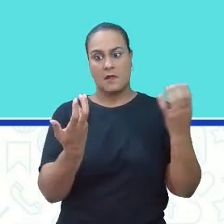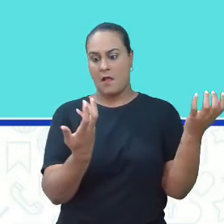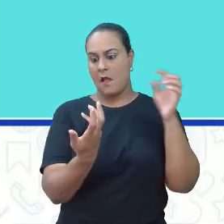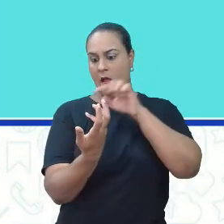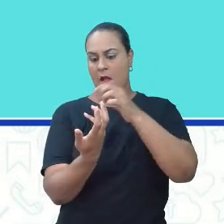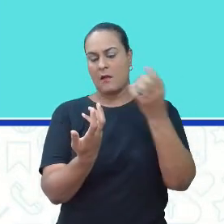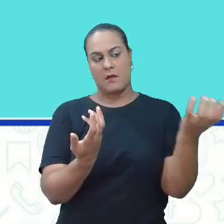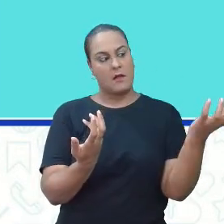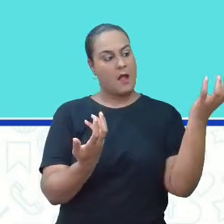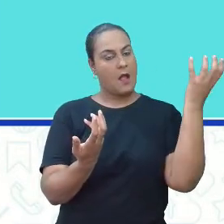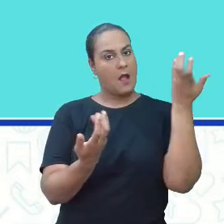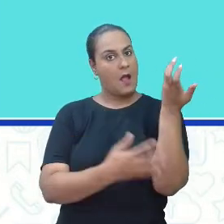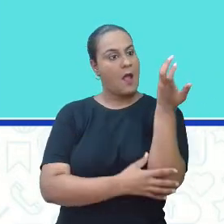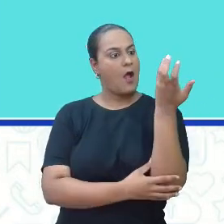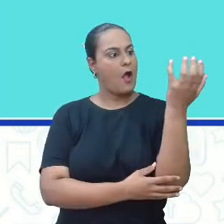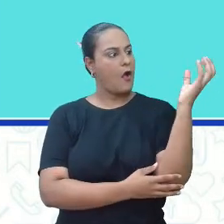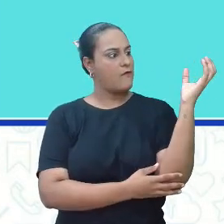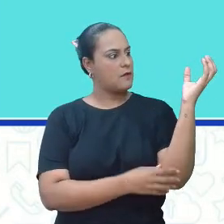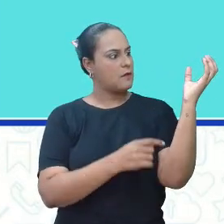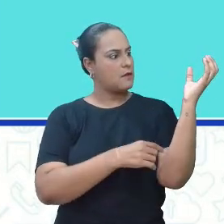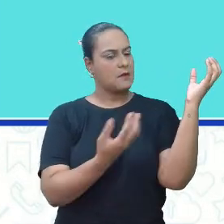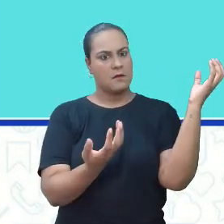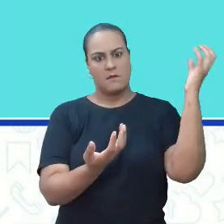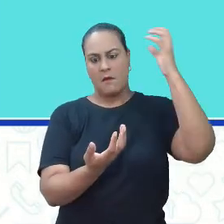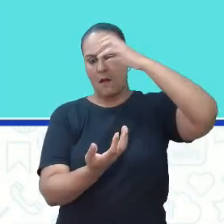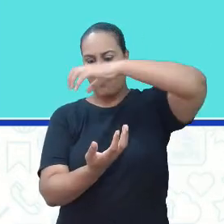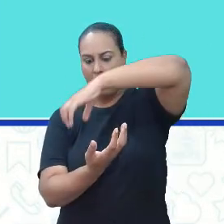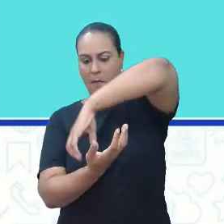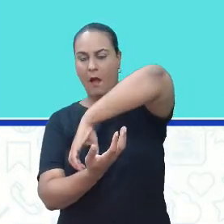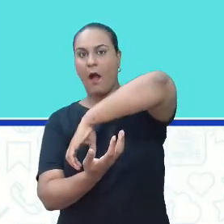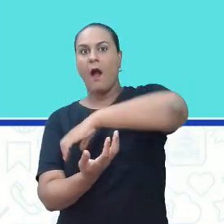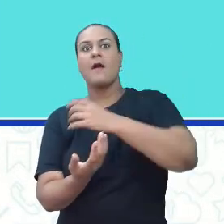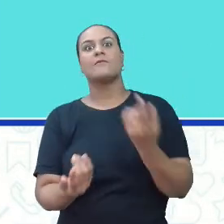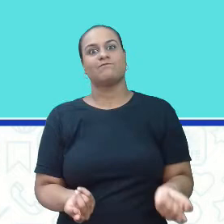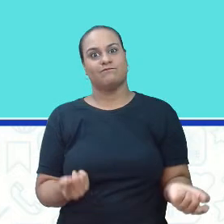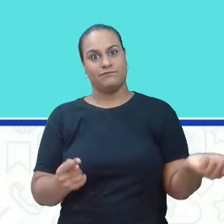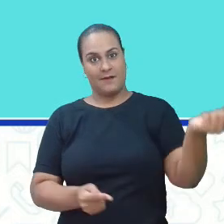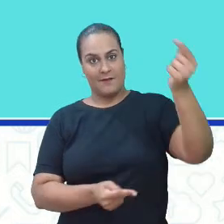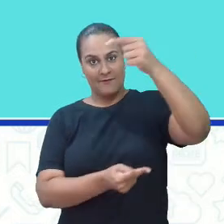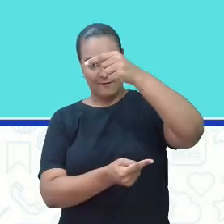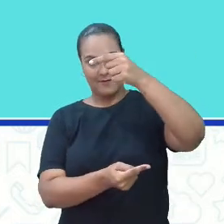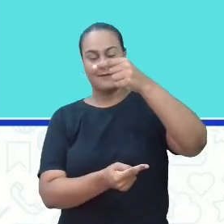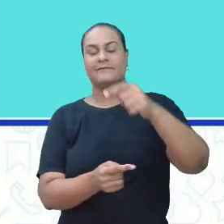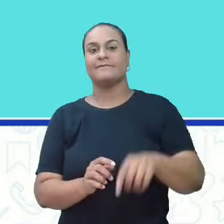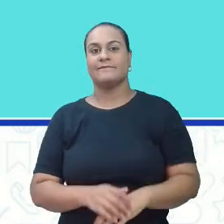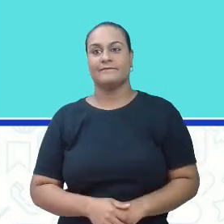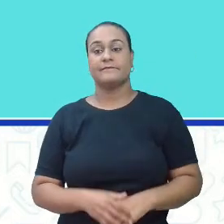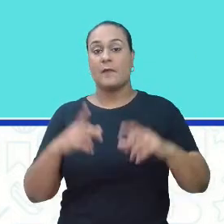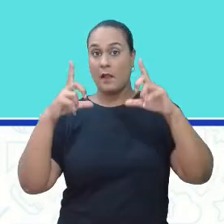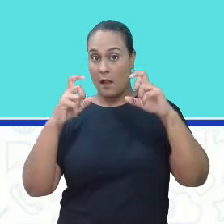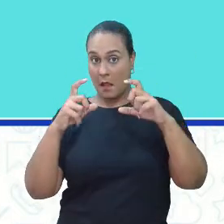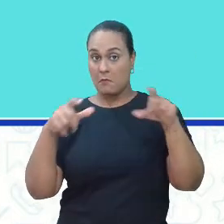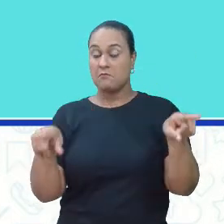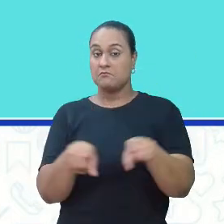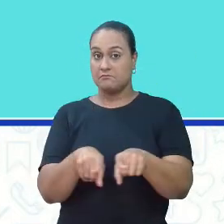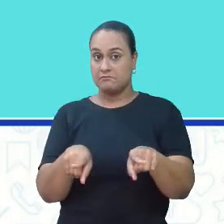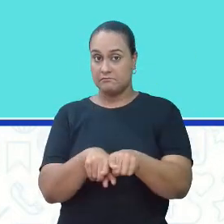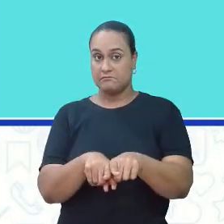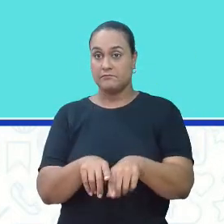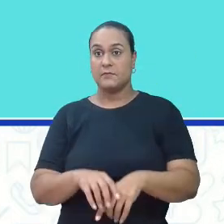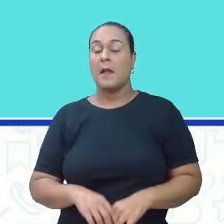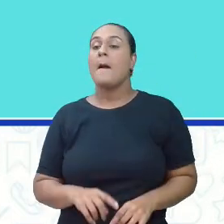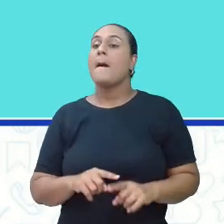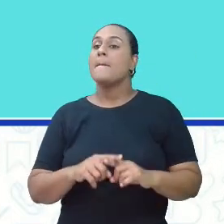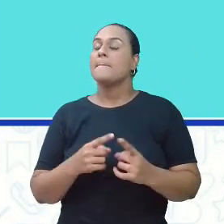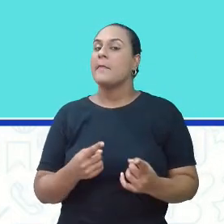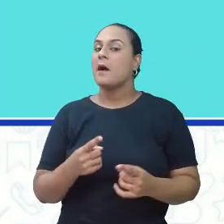retina a imagem chega de cabeça para baixo, está invertida. Na máquina fotográfica também. Só